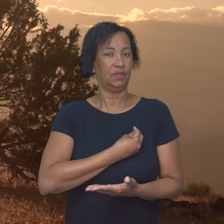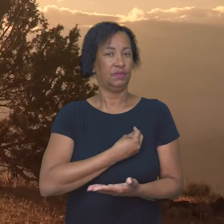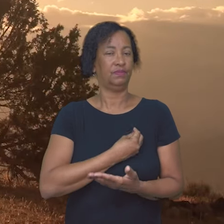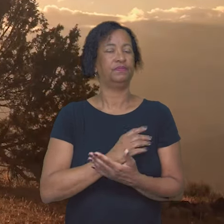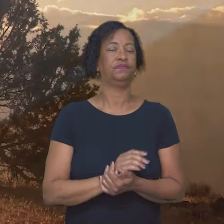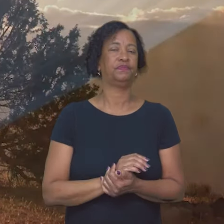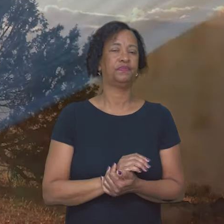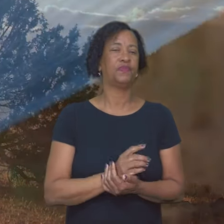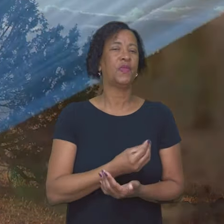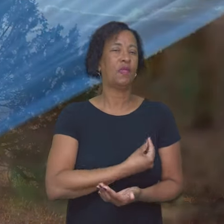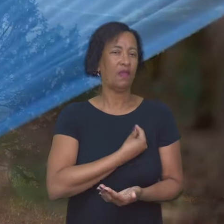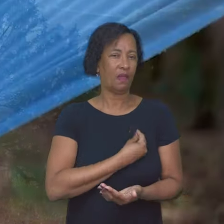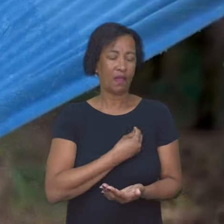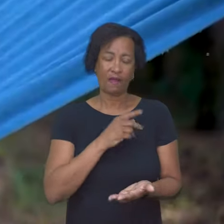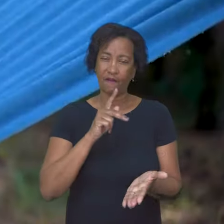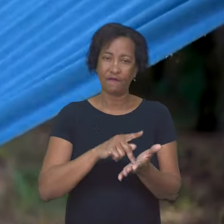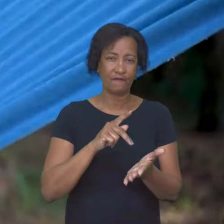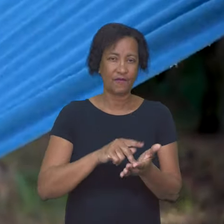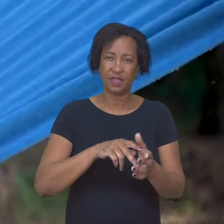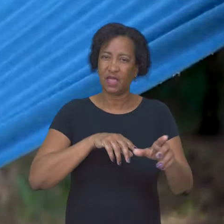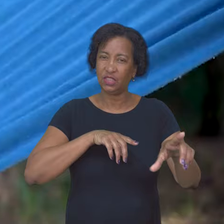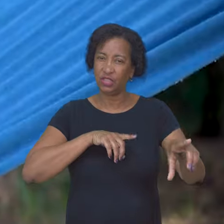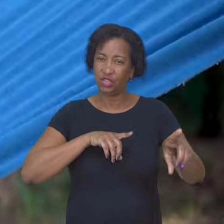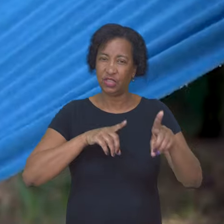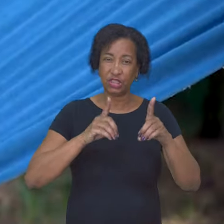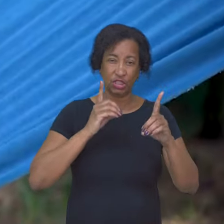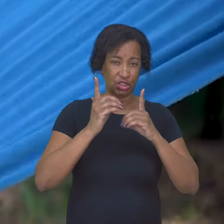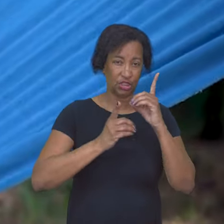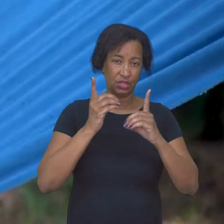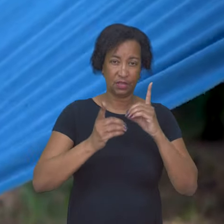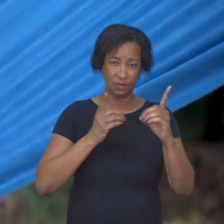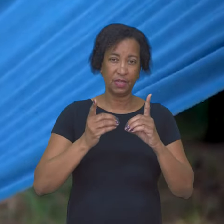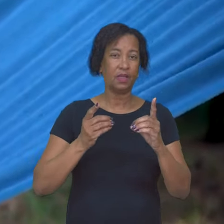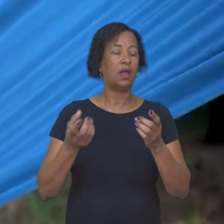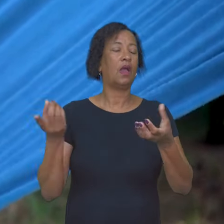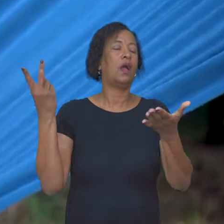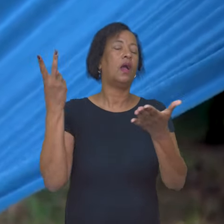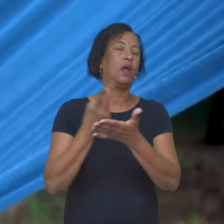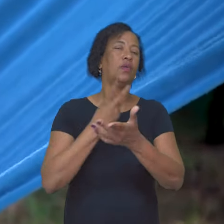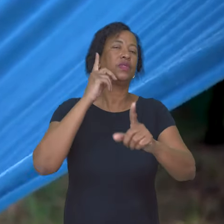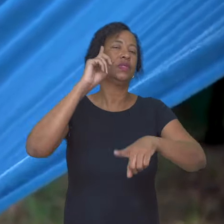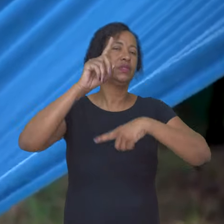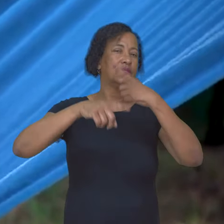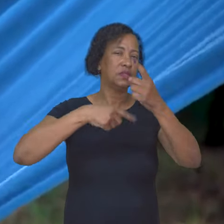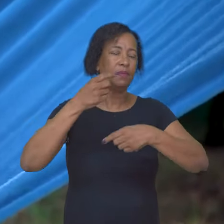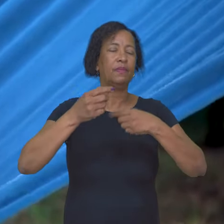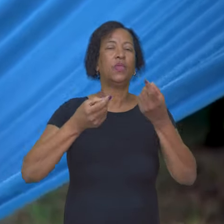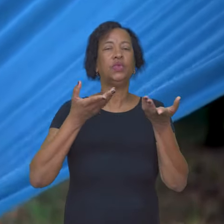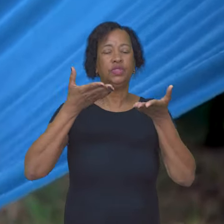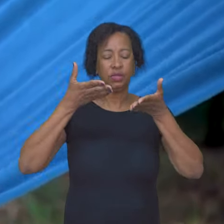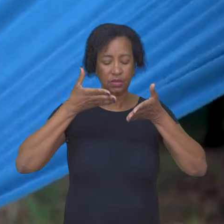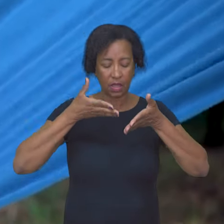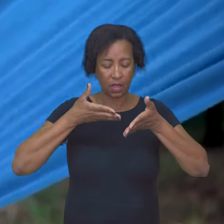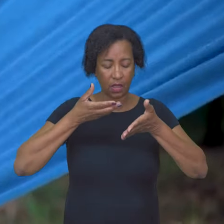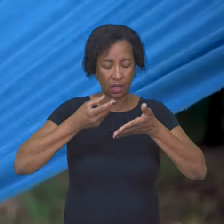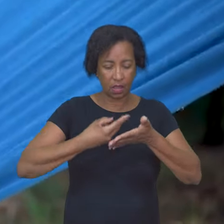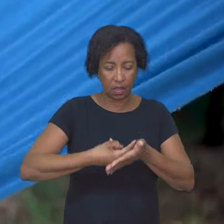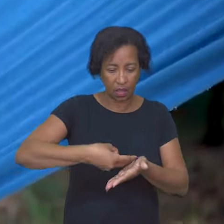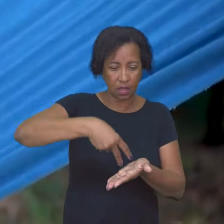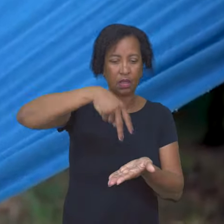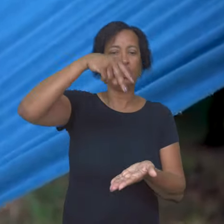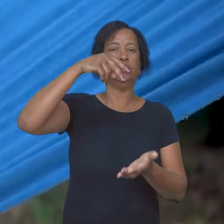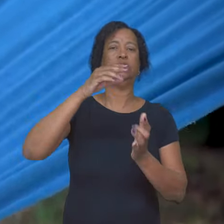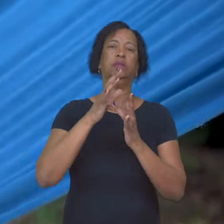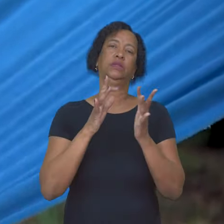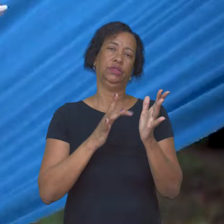dinâmica do novo testamento vem depois da Ressurreição de Jesus quando você iniciar a leitura do livro de Atos e as epístolas do novo